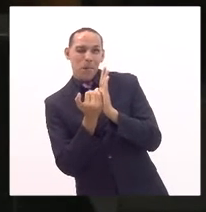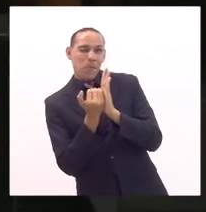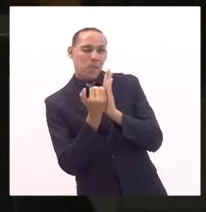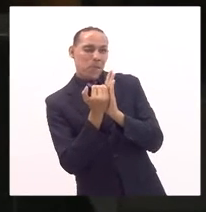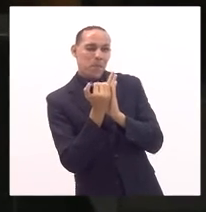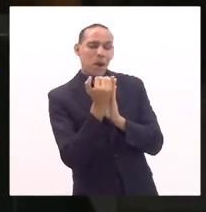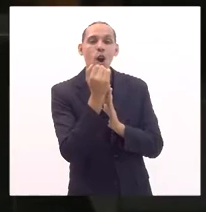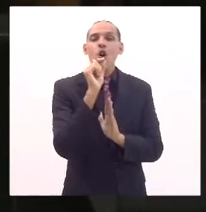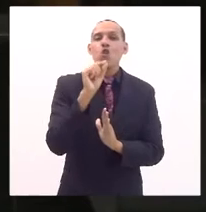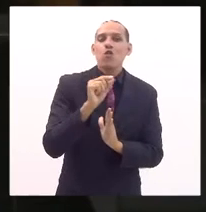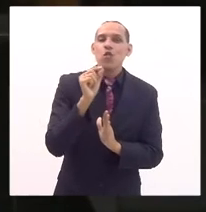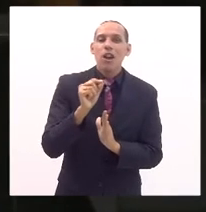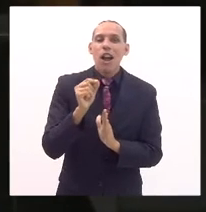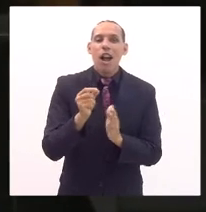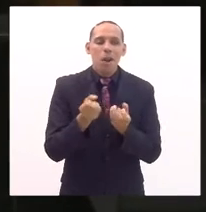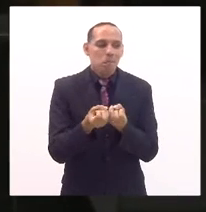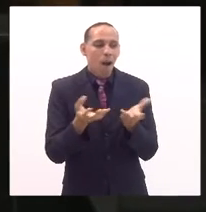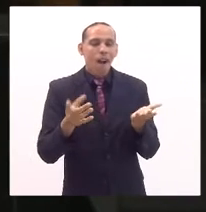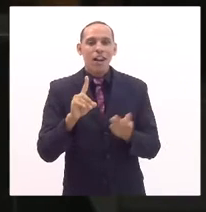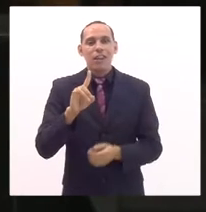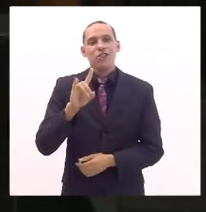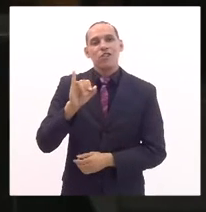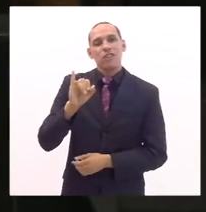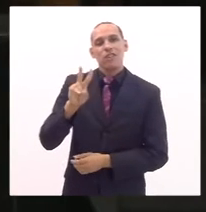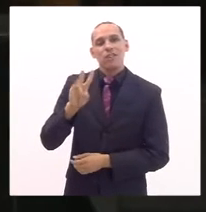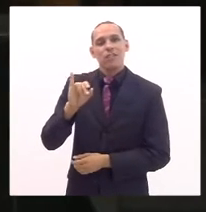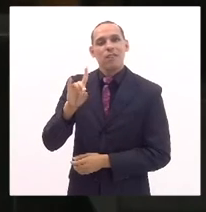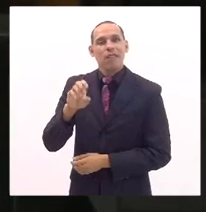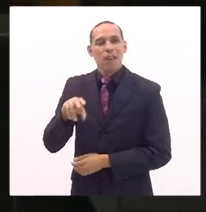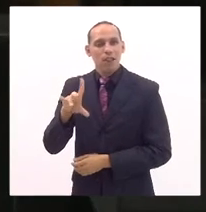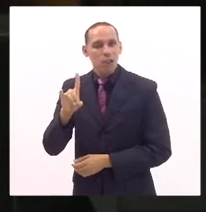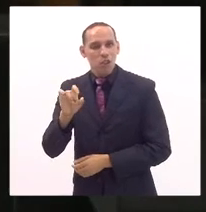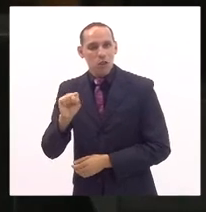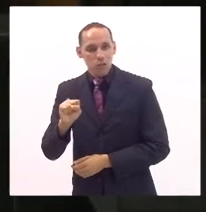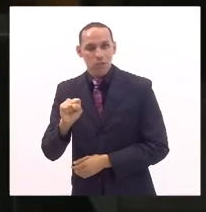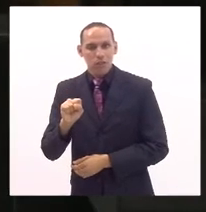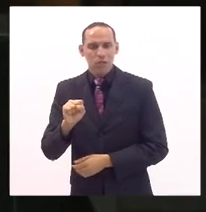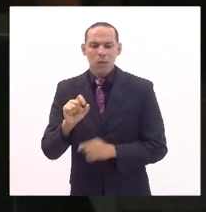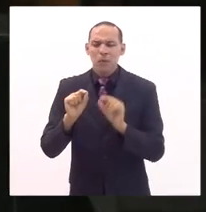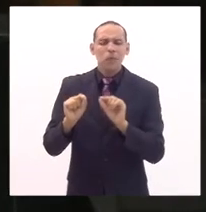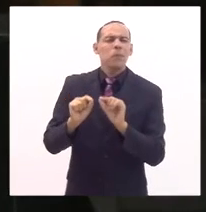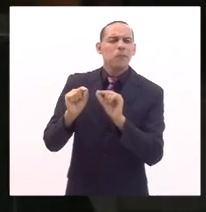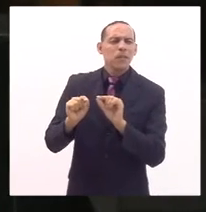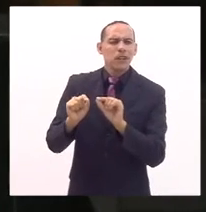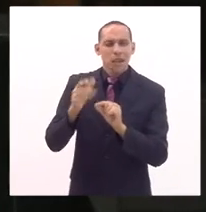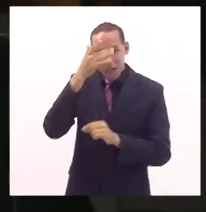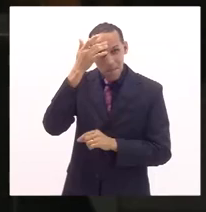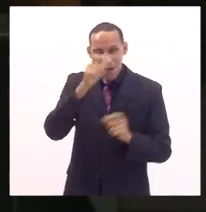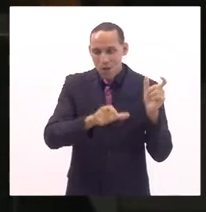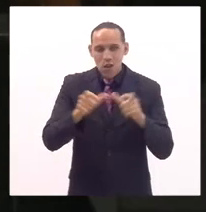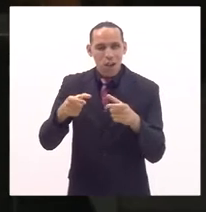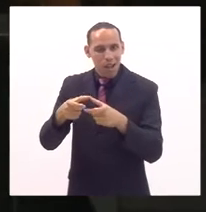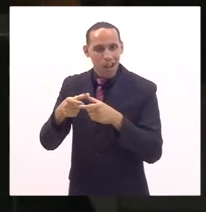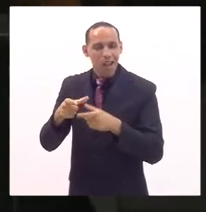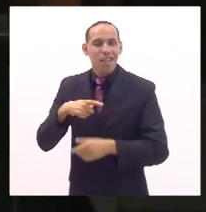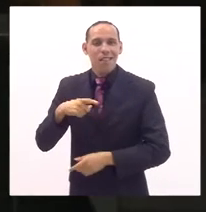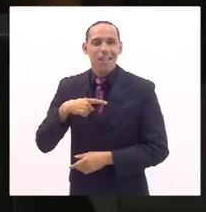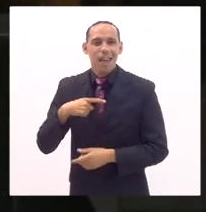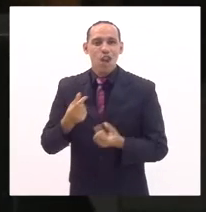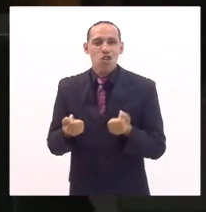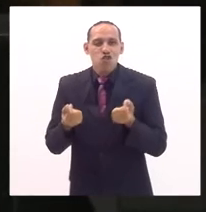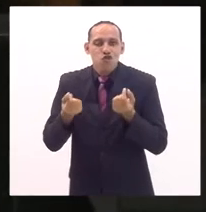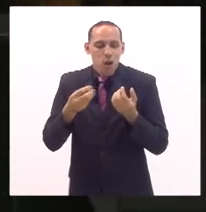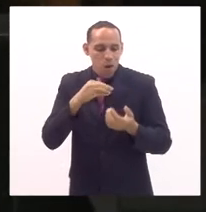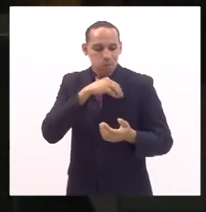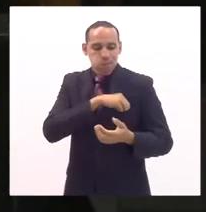distribuição de dividendos E isto é os acionistas vão encher